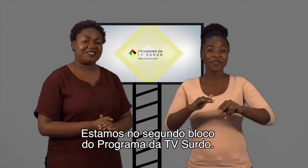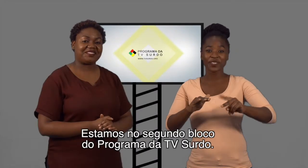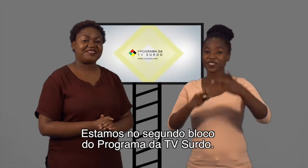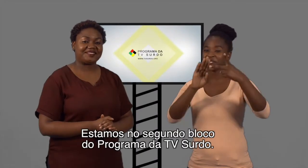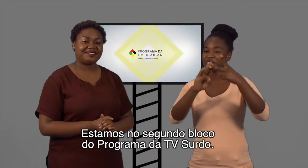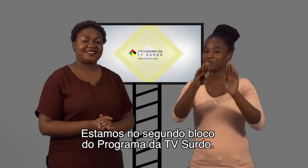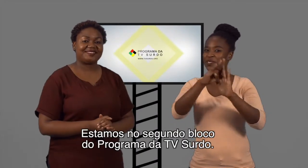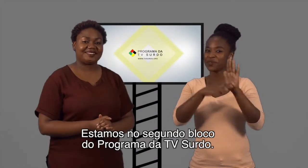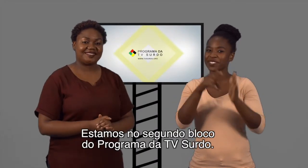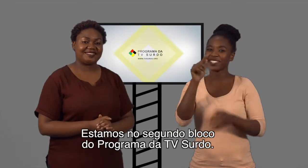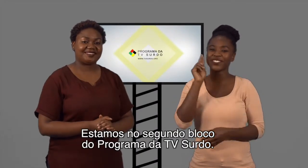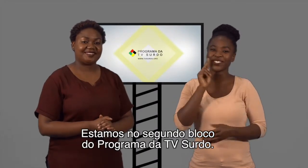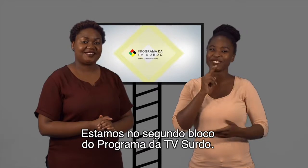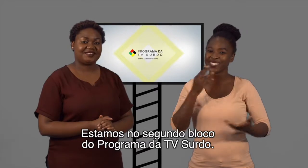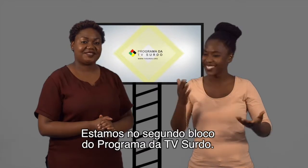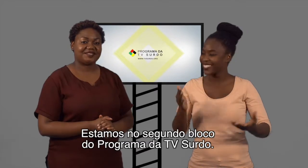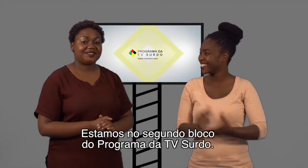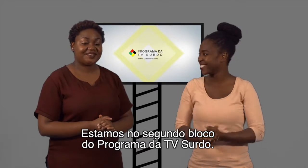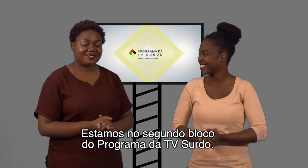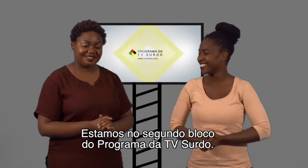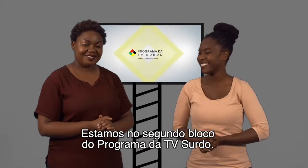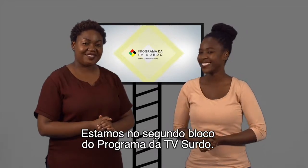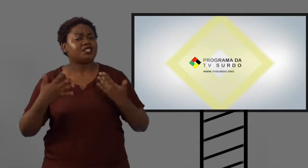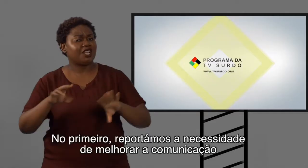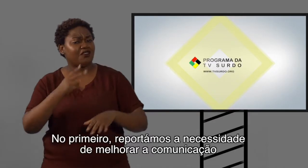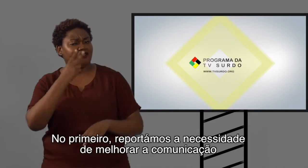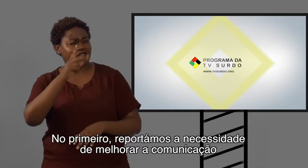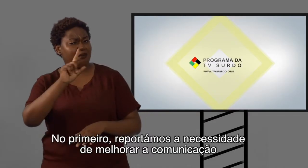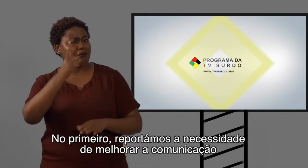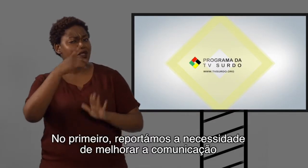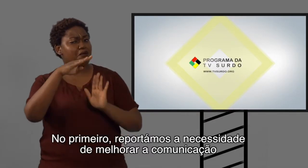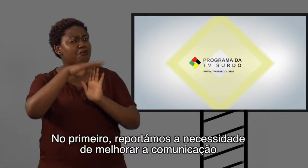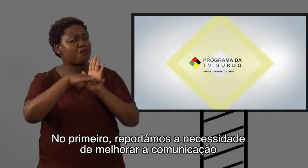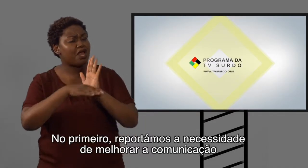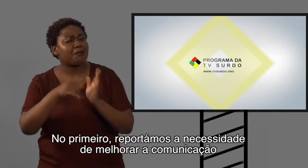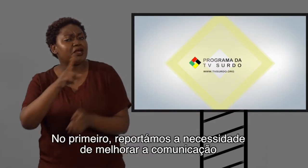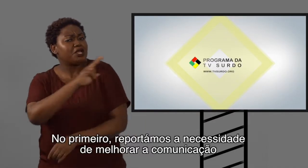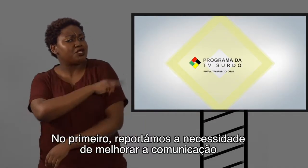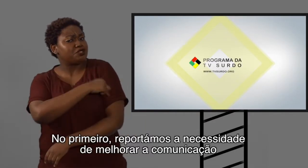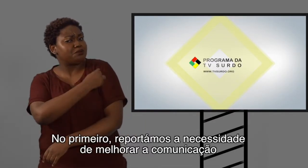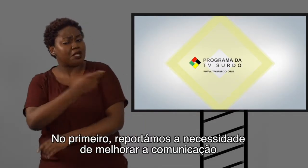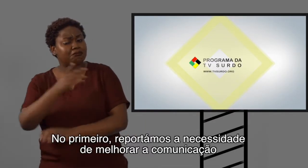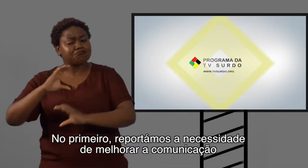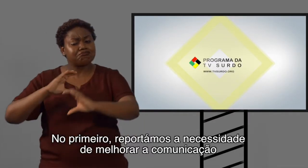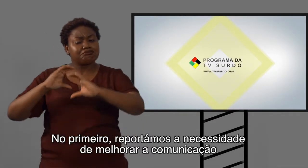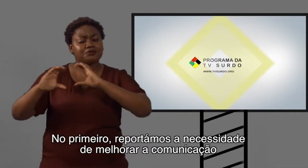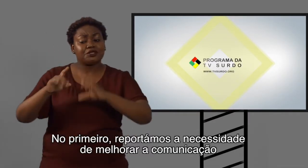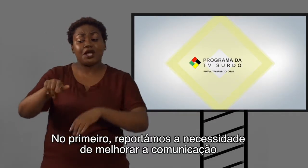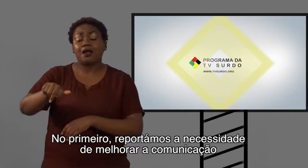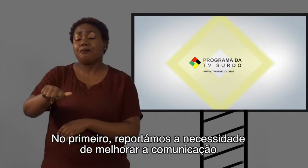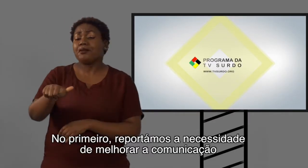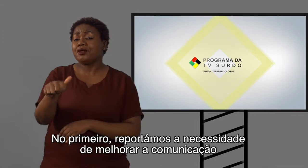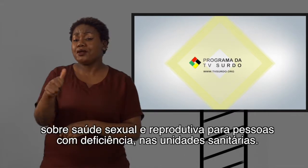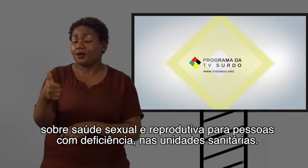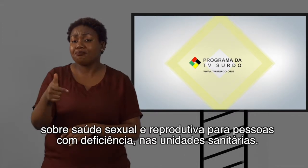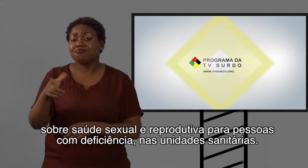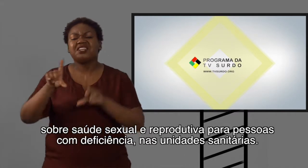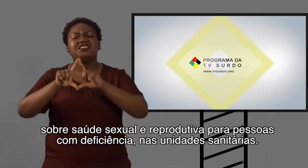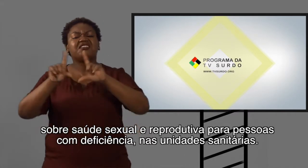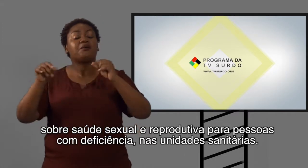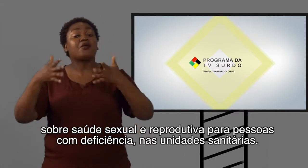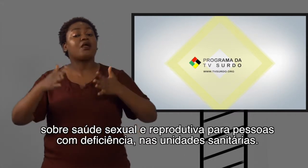Estamos no segundo bloco do programa da TV Surdo. No primeiro, reportamos a necessidade de melhorar a